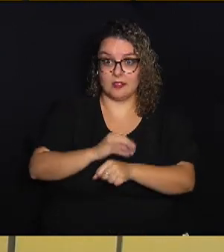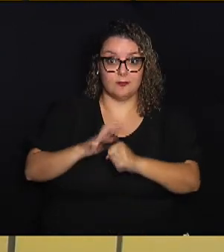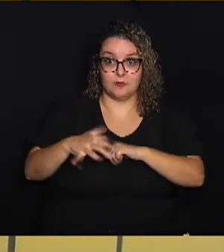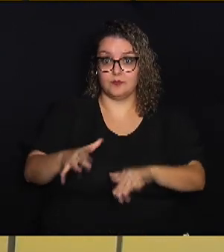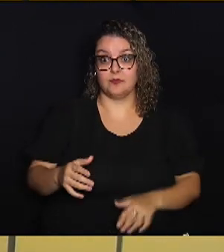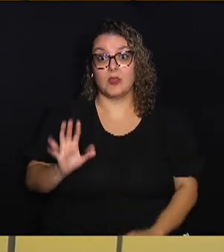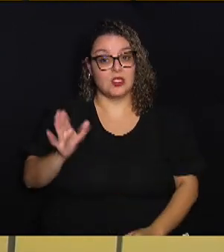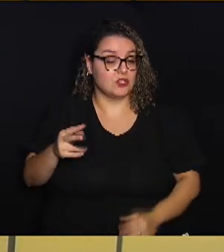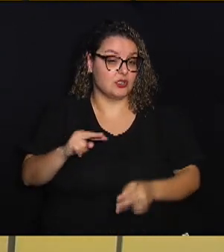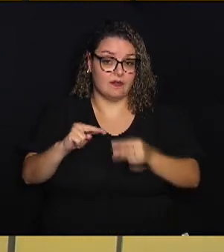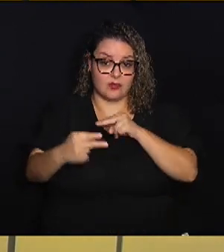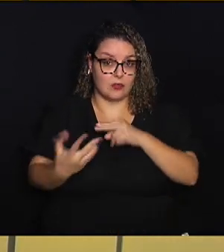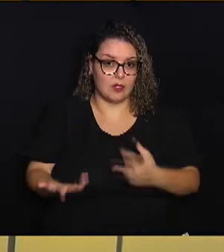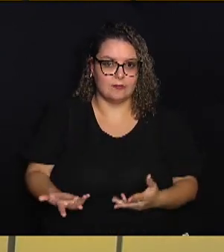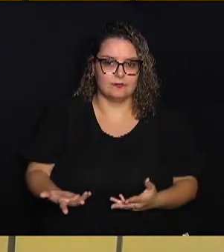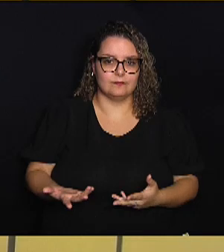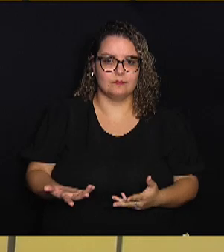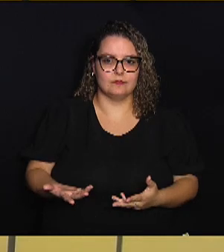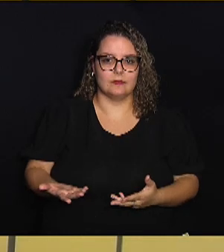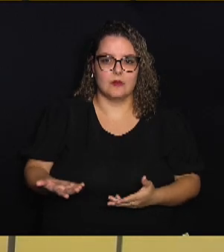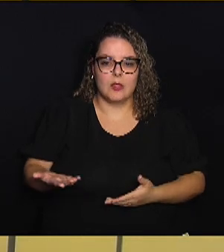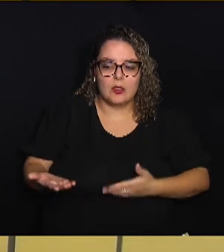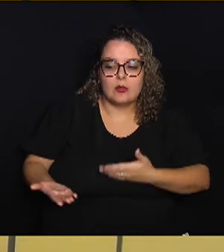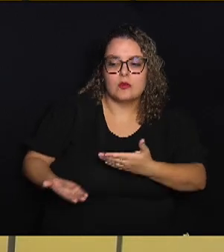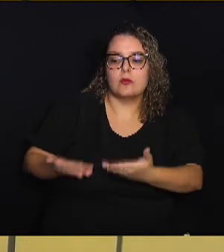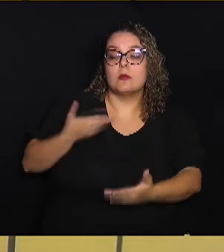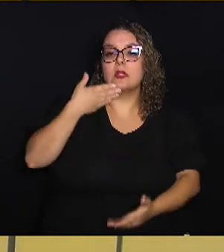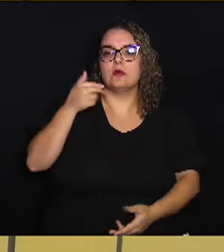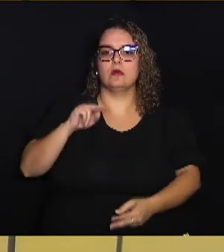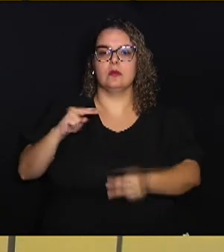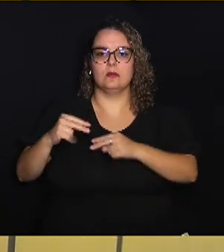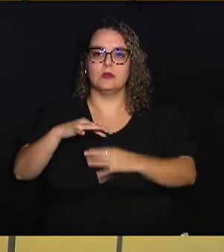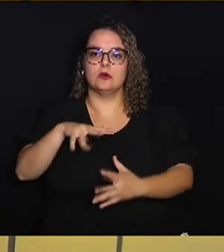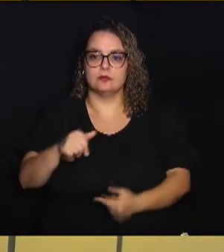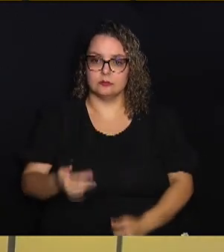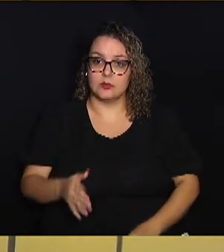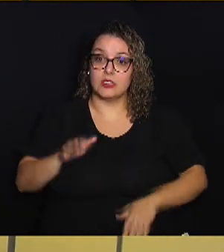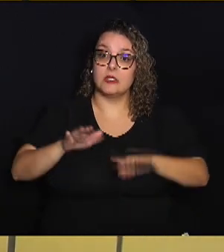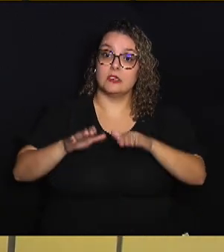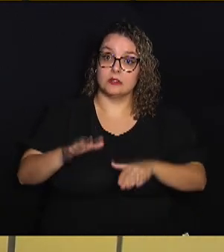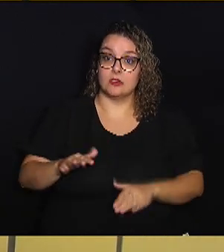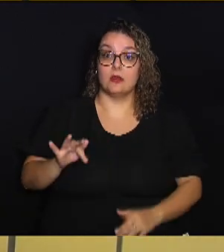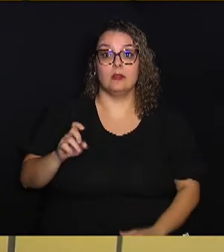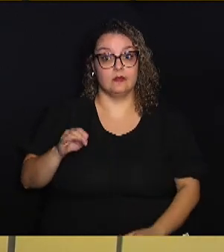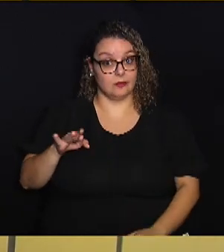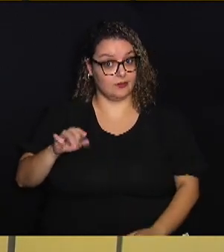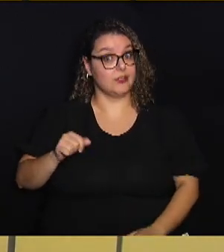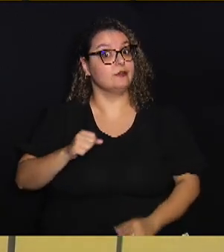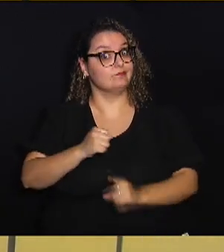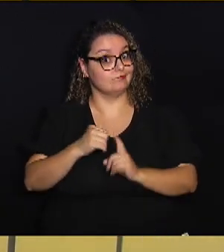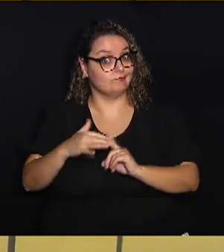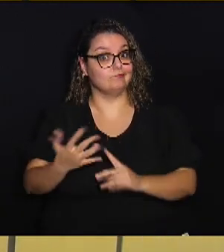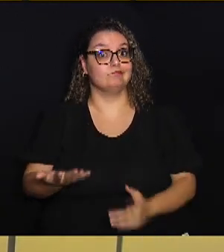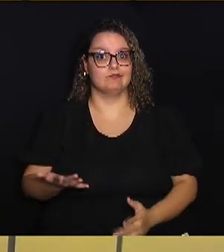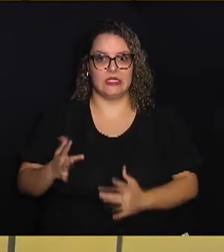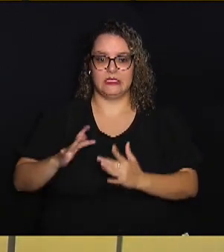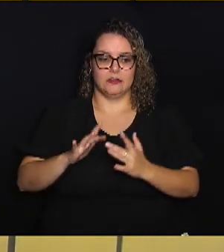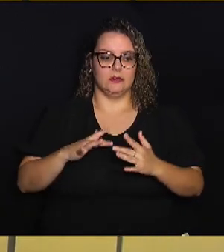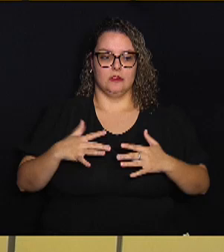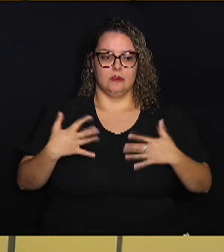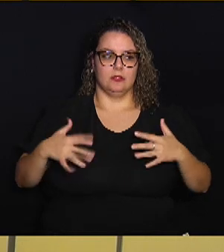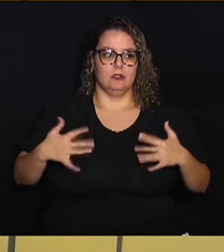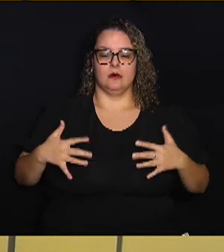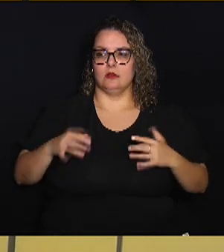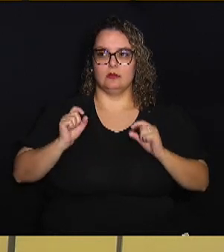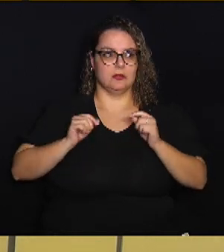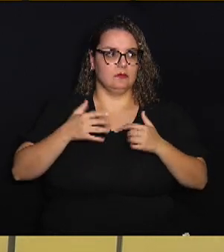era virtual. Então eu me dou melhor com o mundo virtual. E tenho até muitas vezes a fobia social. De olha, o contato com as pessoas, eu não sei muito bem o que